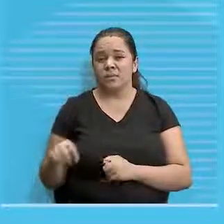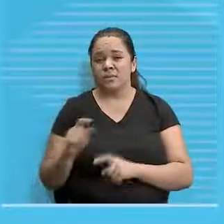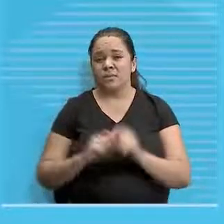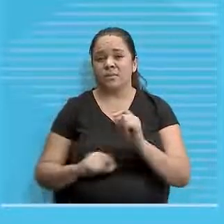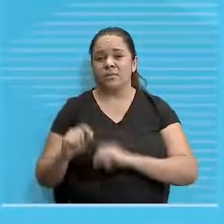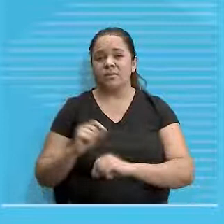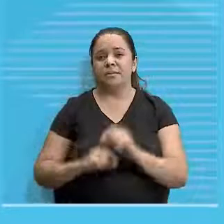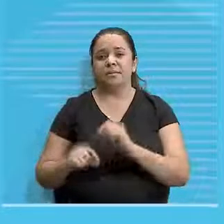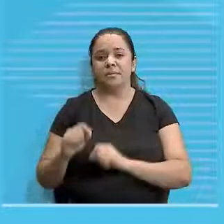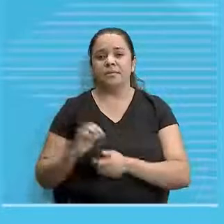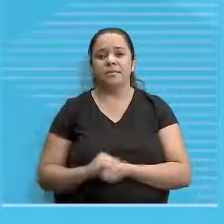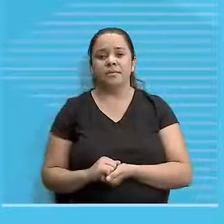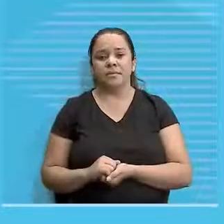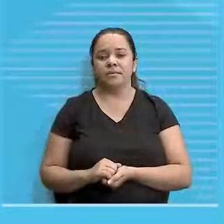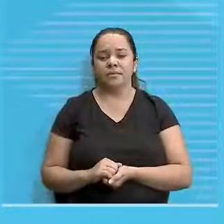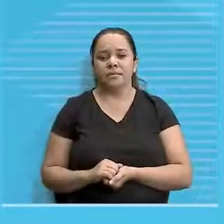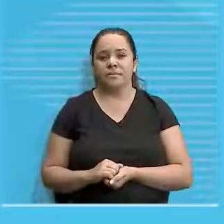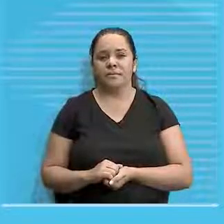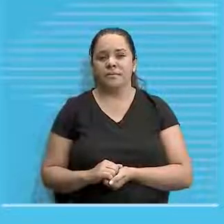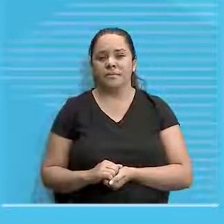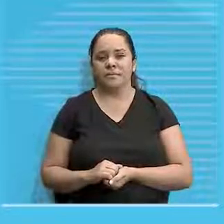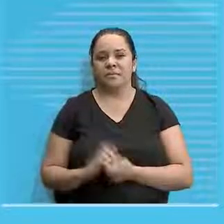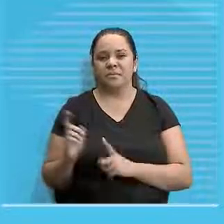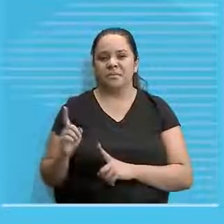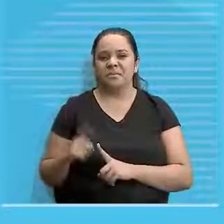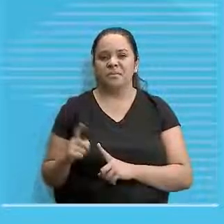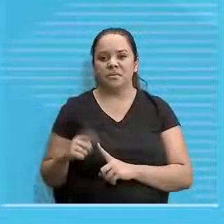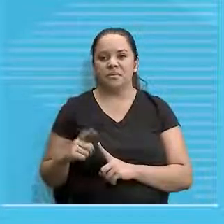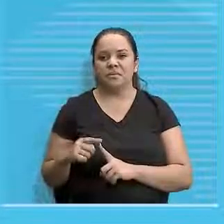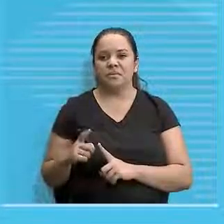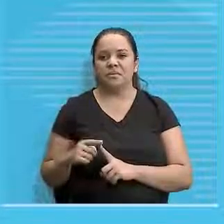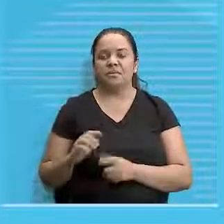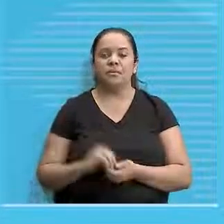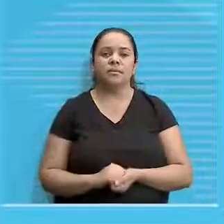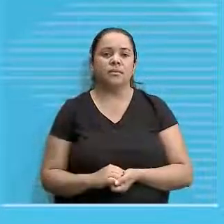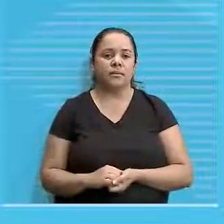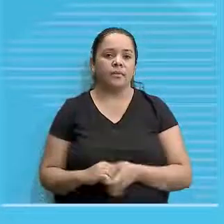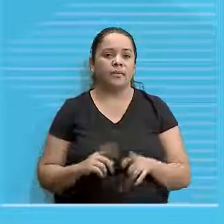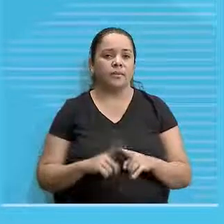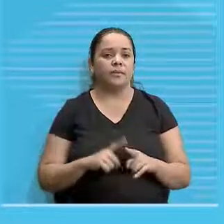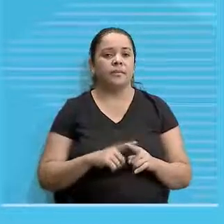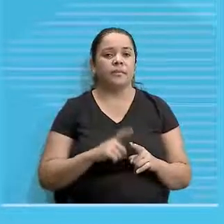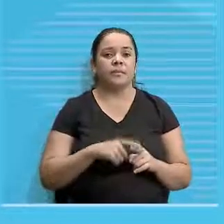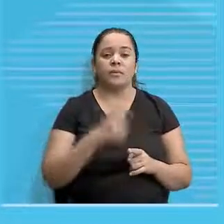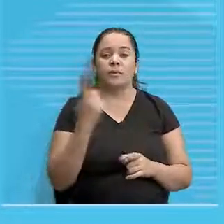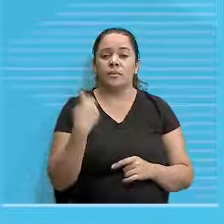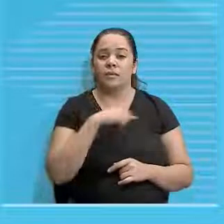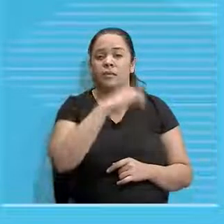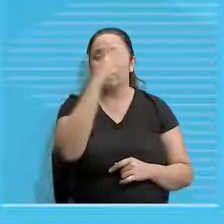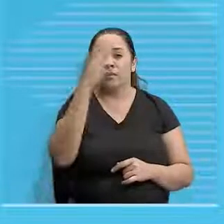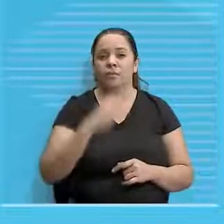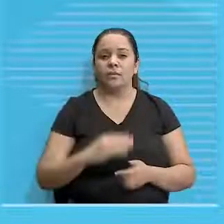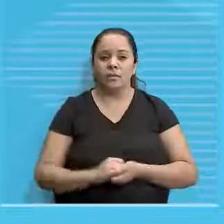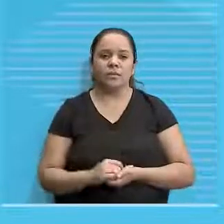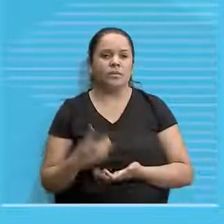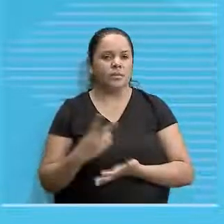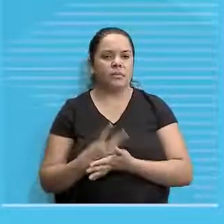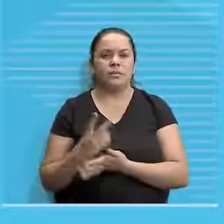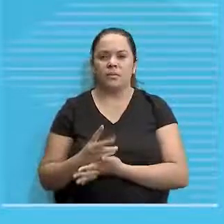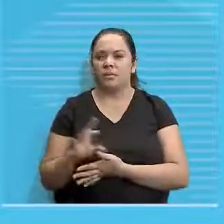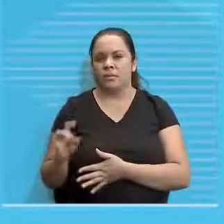né? Porque o brasileiro, a brasileira, são nós não, a gente não vai se definir ou